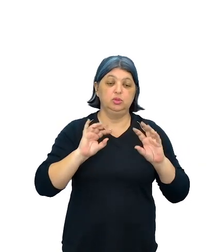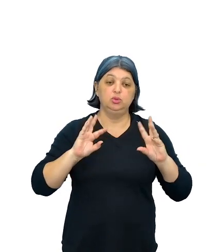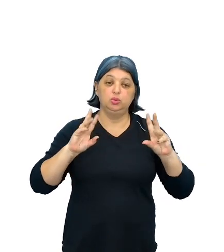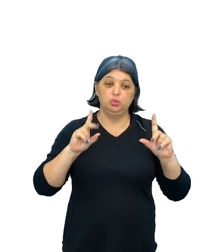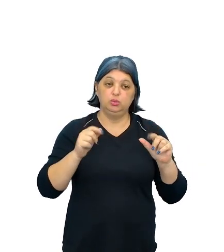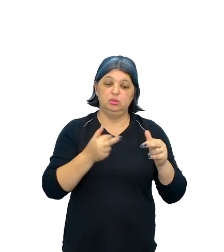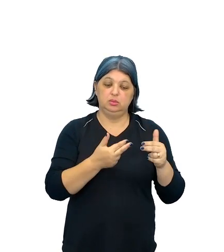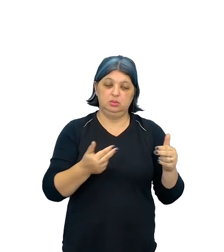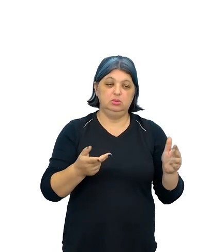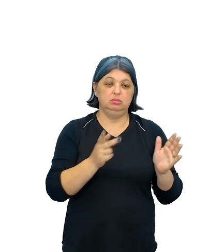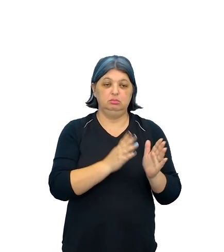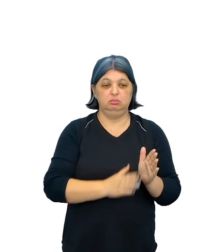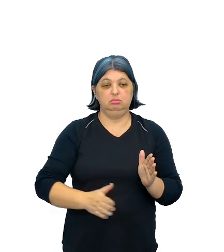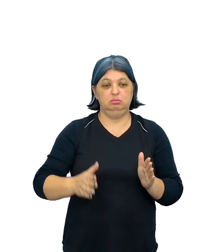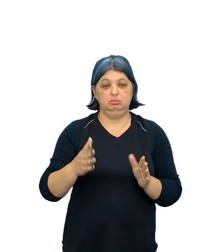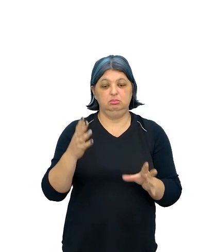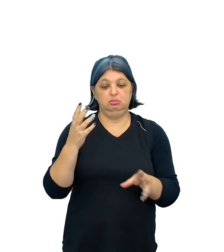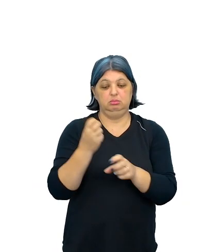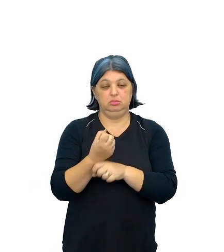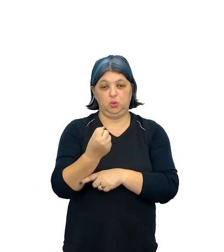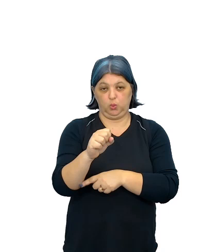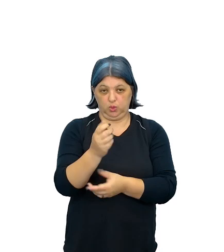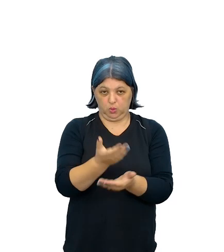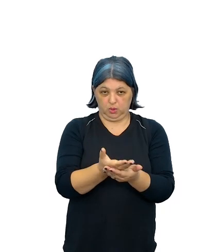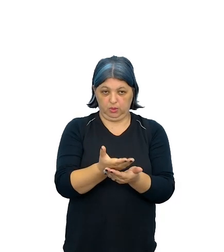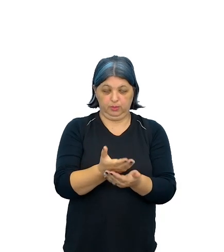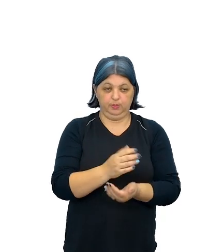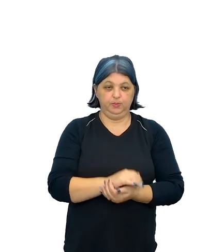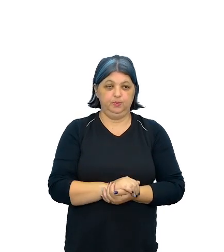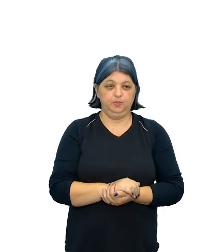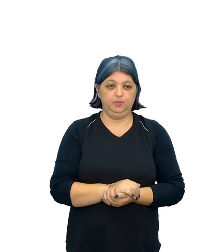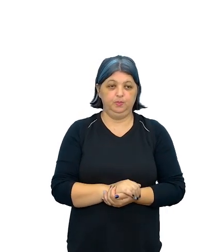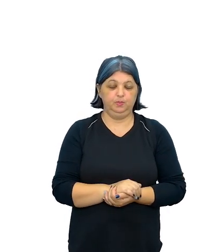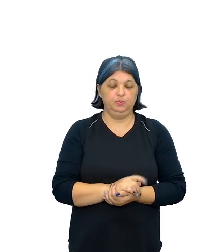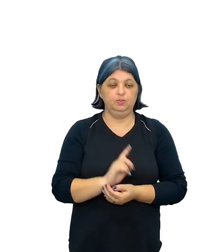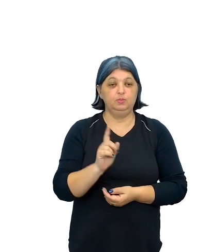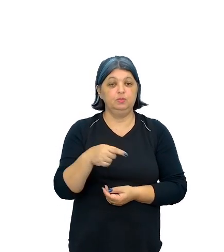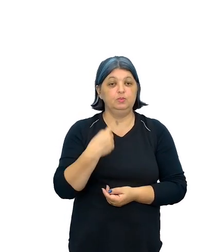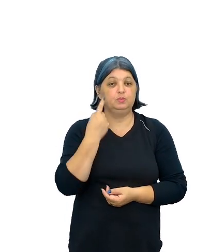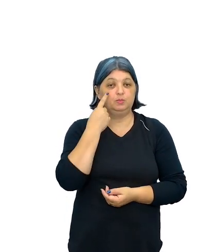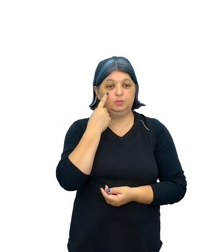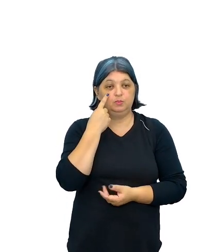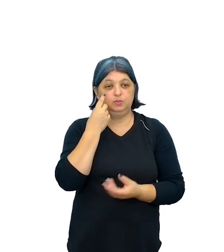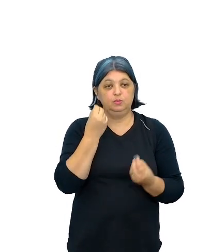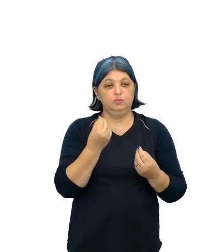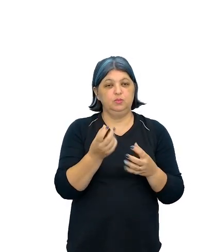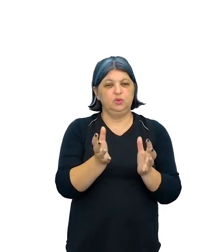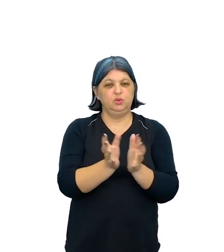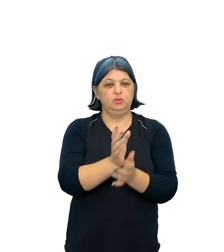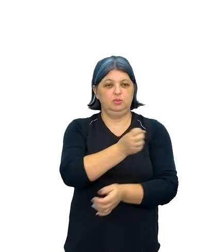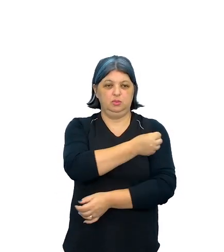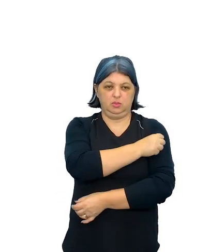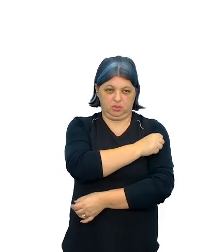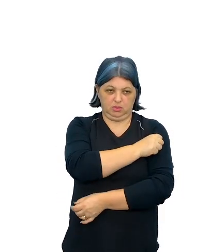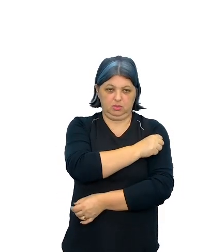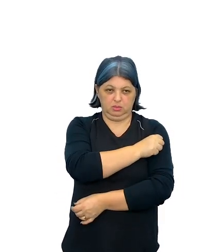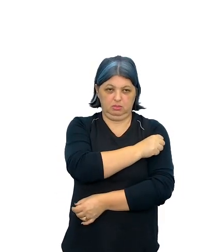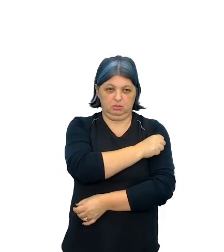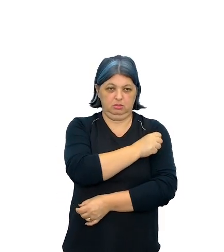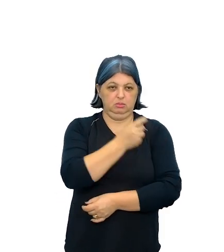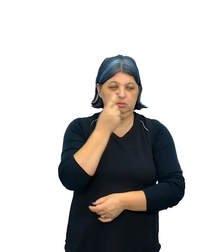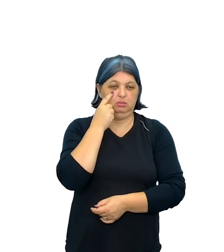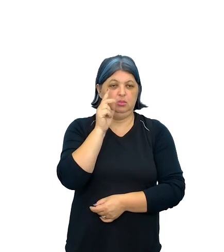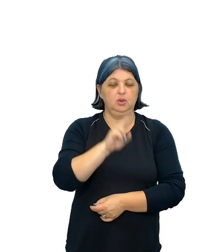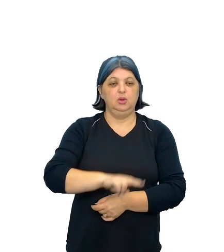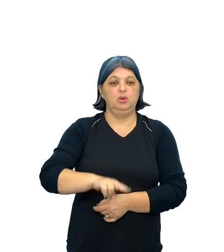então, essa sequência das 8 aulas. Quando nós pensamos aqui no 8º ano, a sequência da atividade